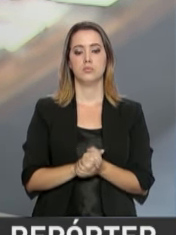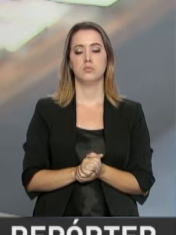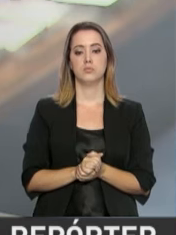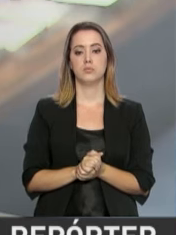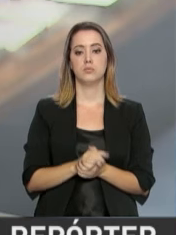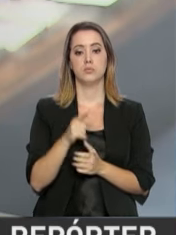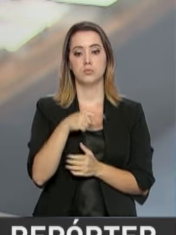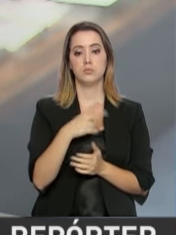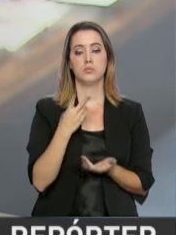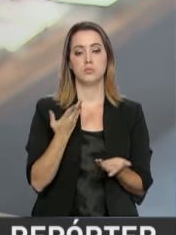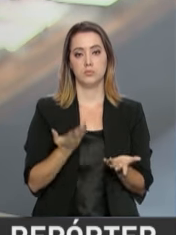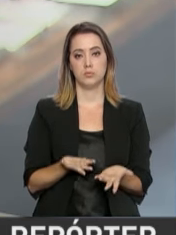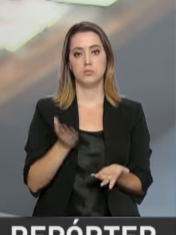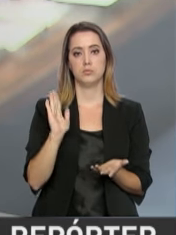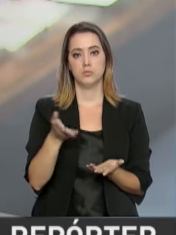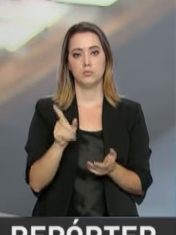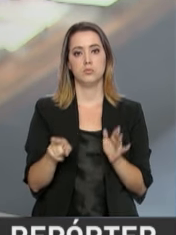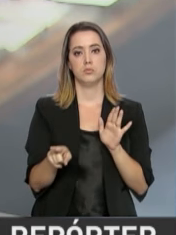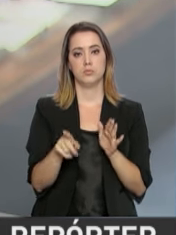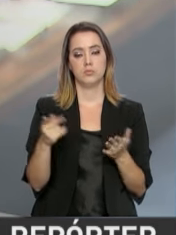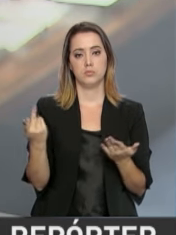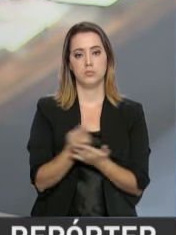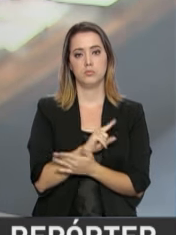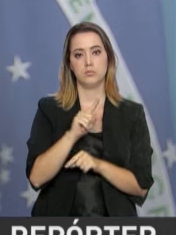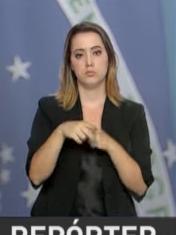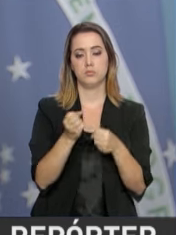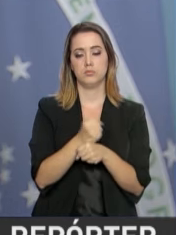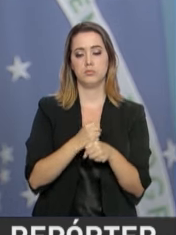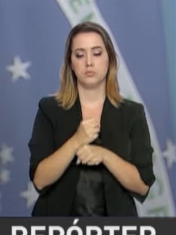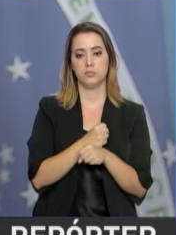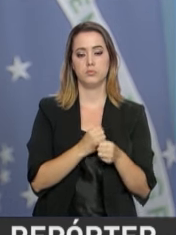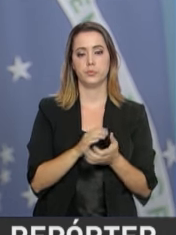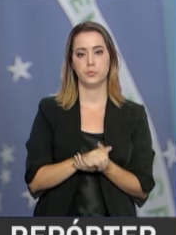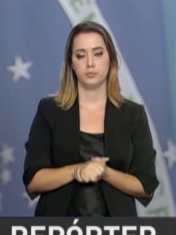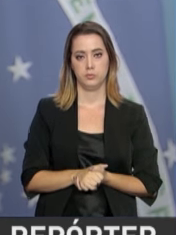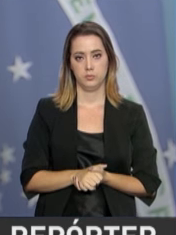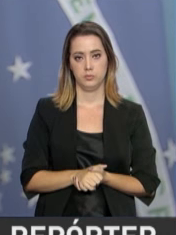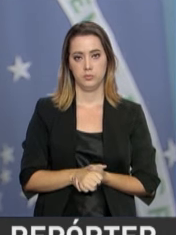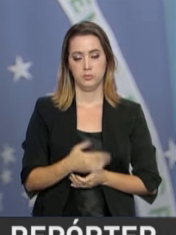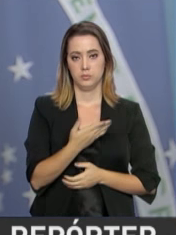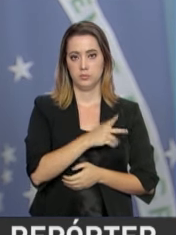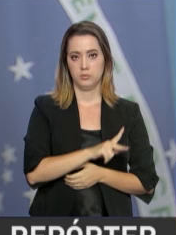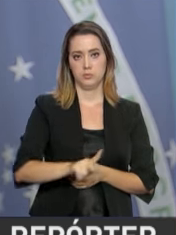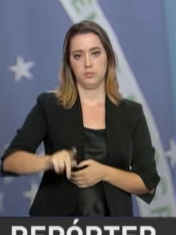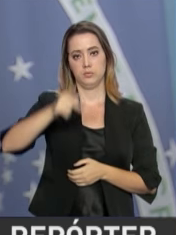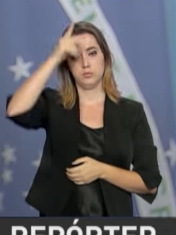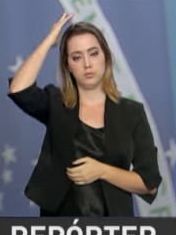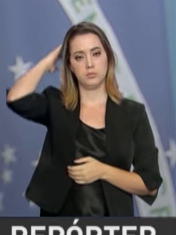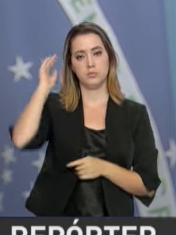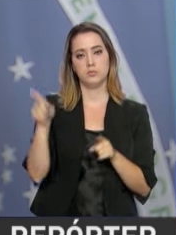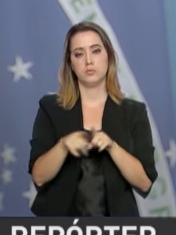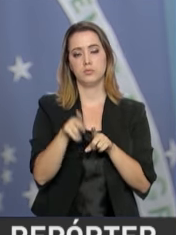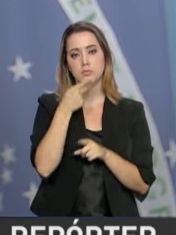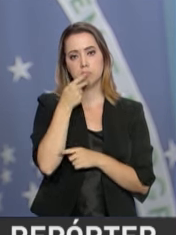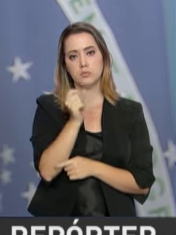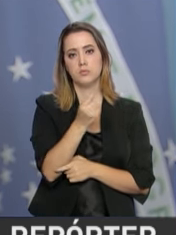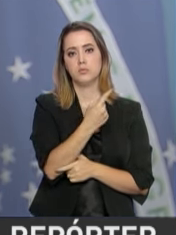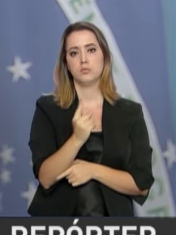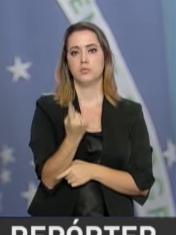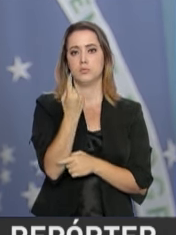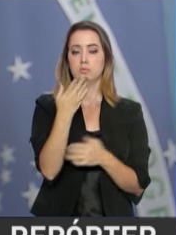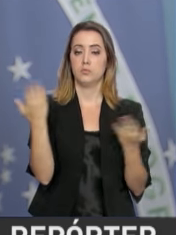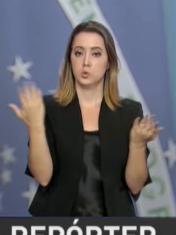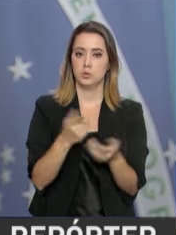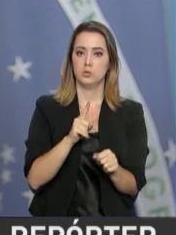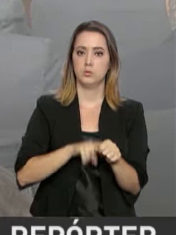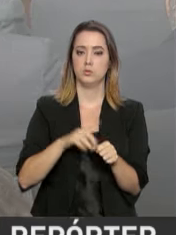e ela vai ser colocada em prática pela primeira vez no ano que vem. O presidente Michel Temer comentou o assunto e disse que a primeira emenda para retirar